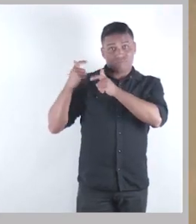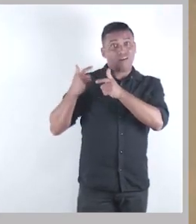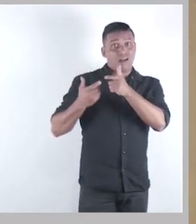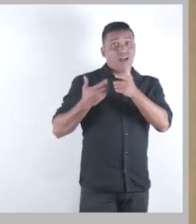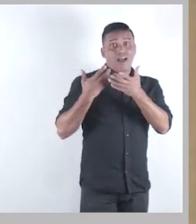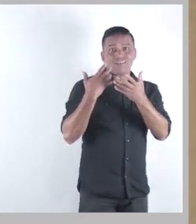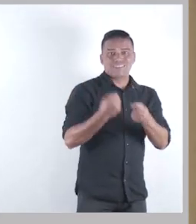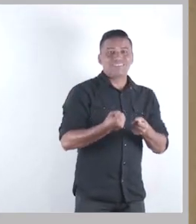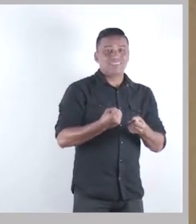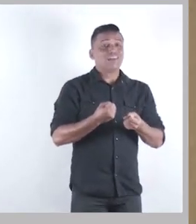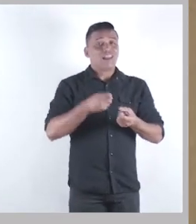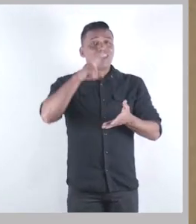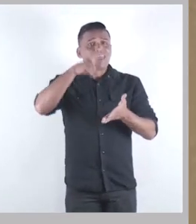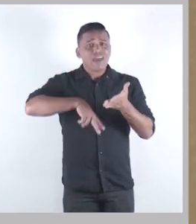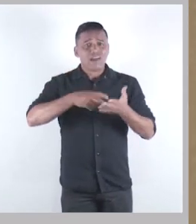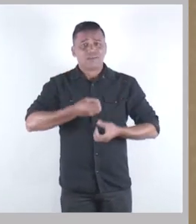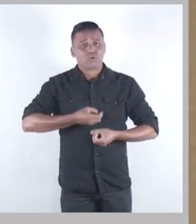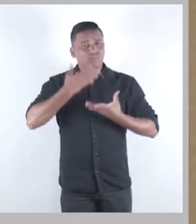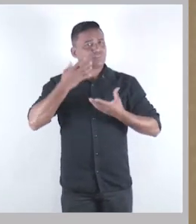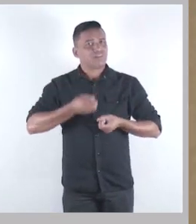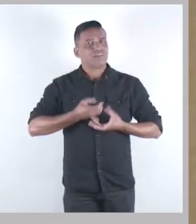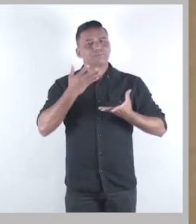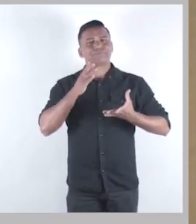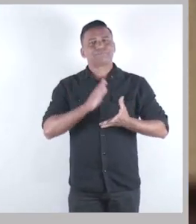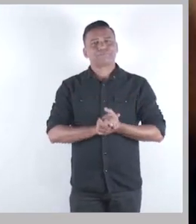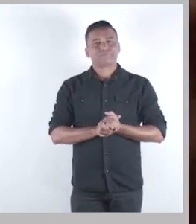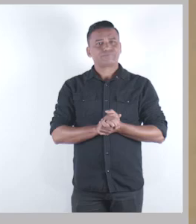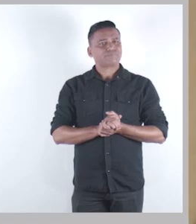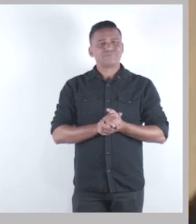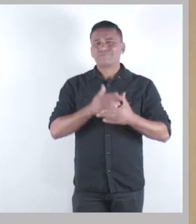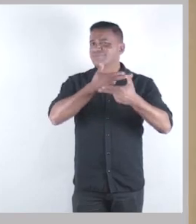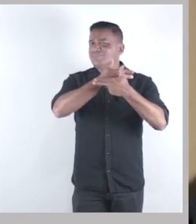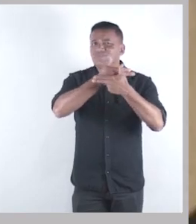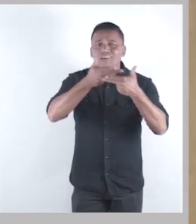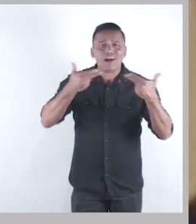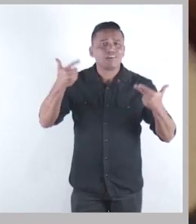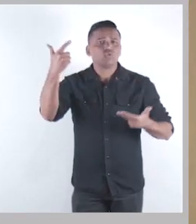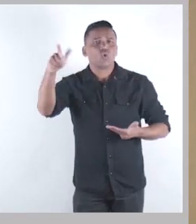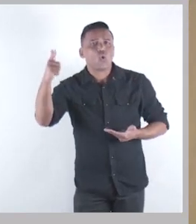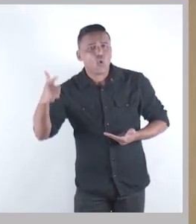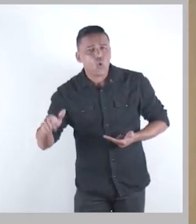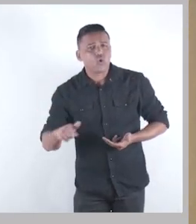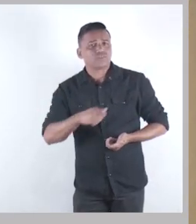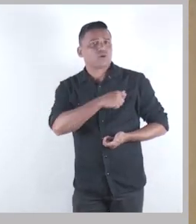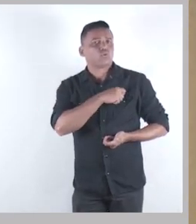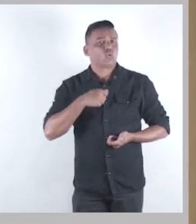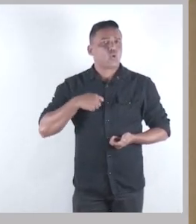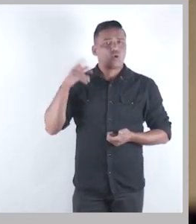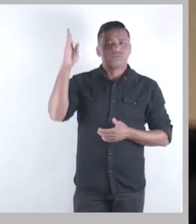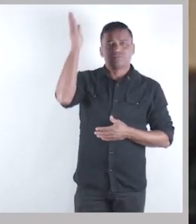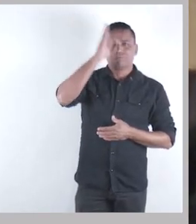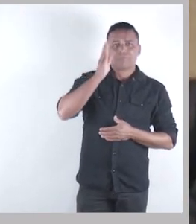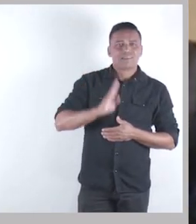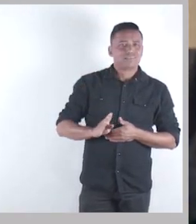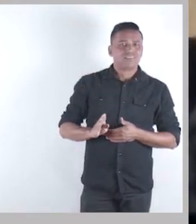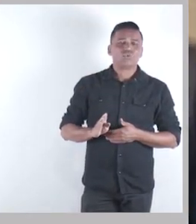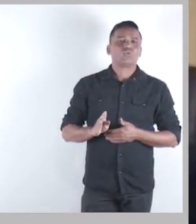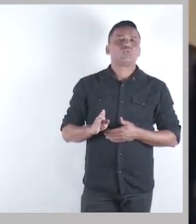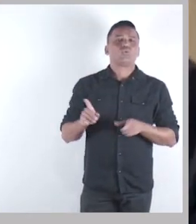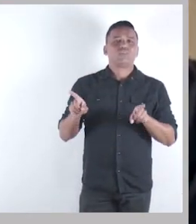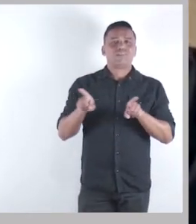que ler esses poetas. Então seria interessante que... há vários outros autores brasileiros, obviamente, incluindo